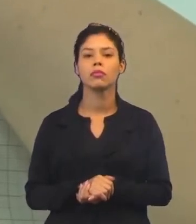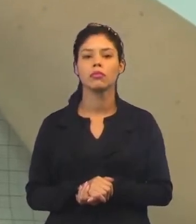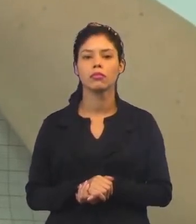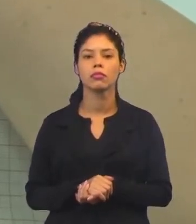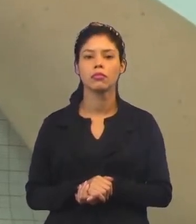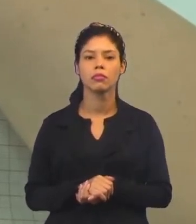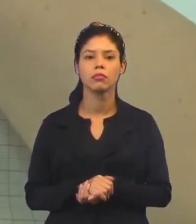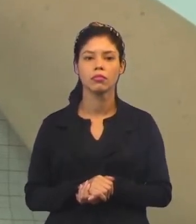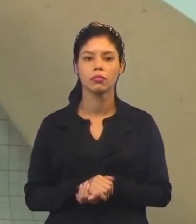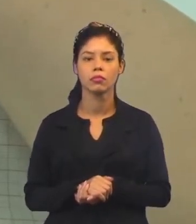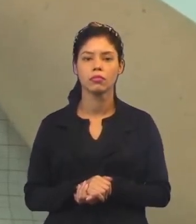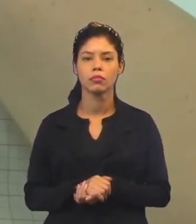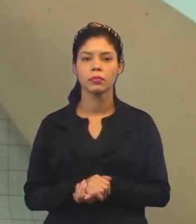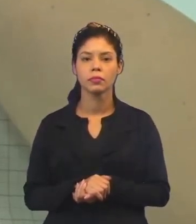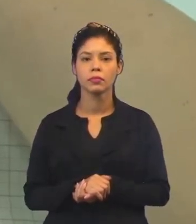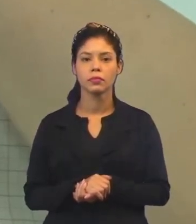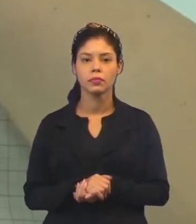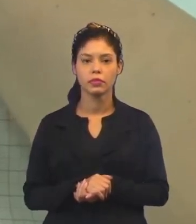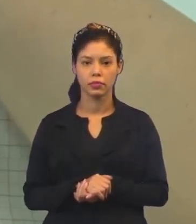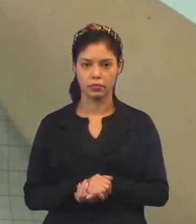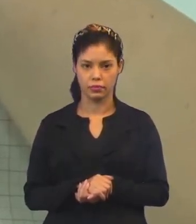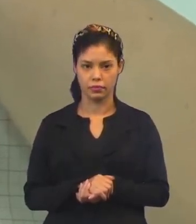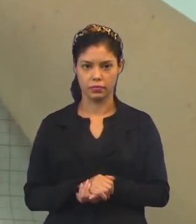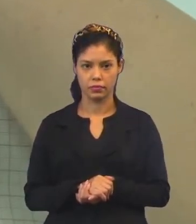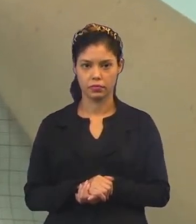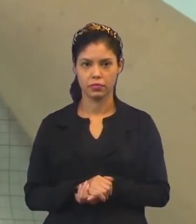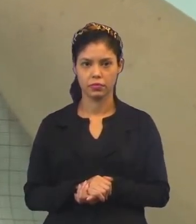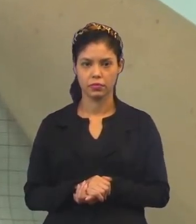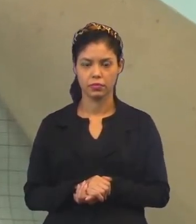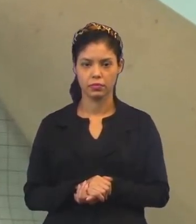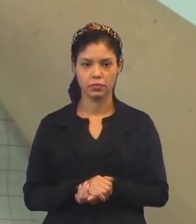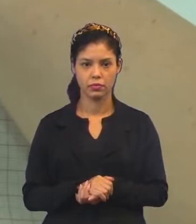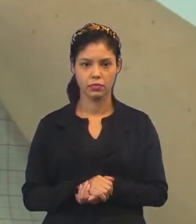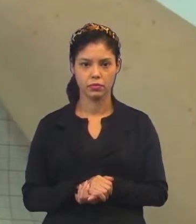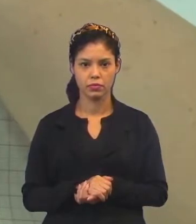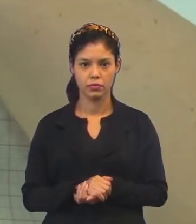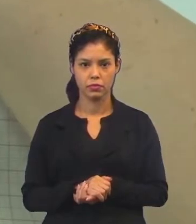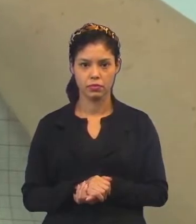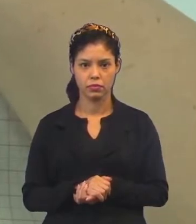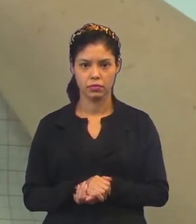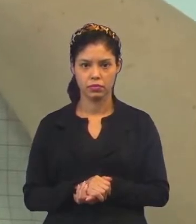Olha só. Pintar aqui direitinho.